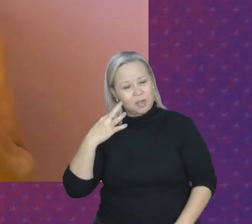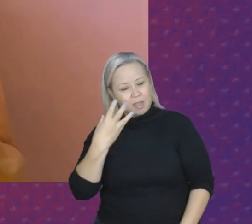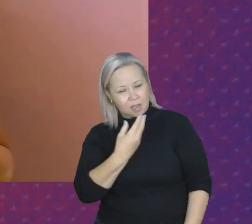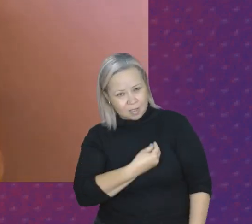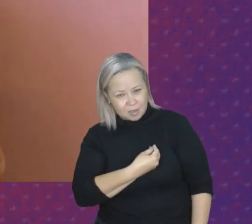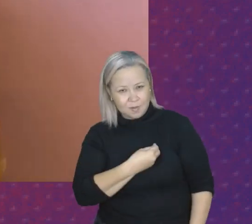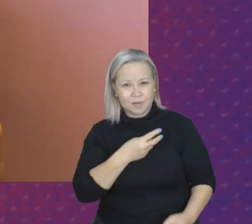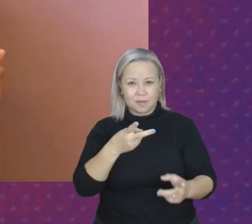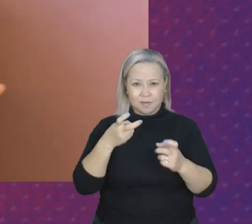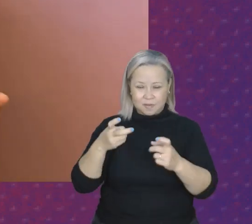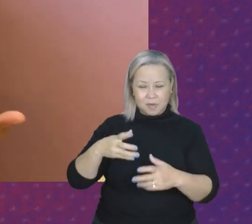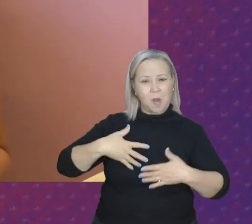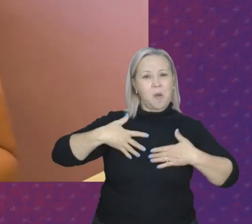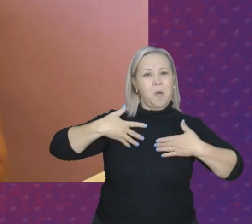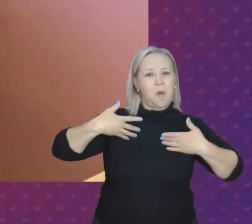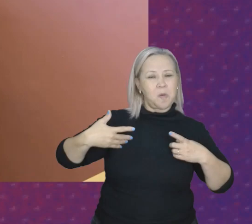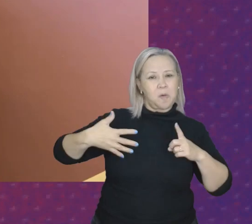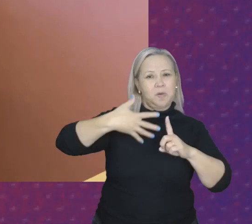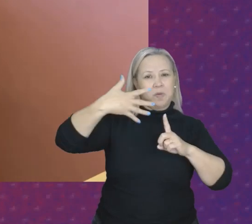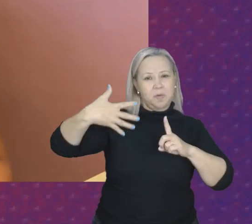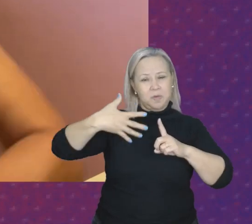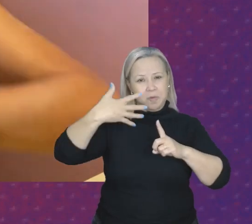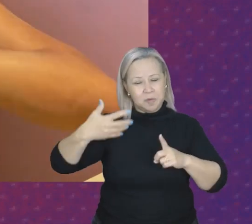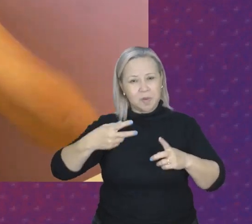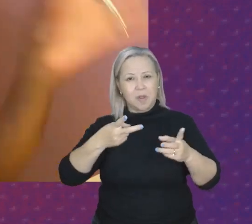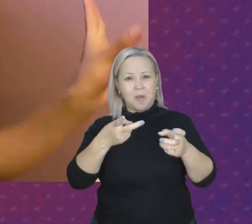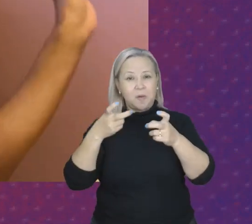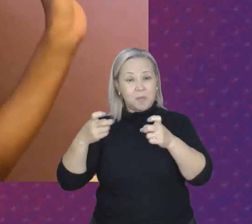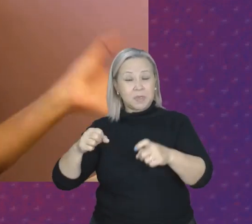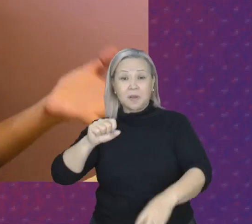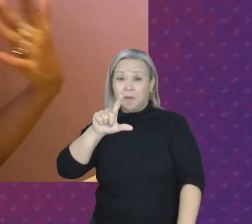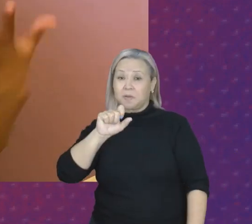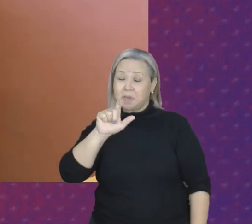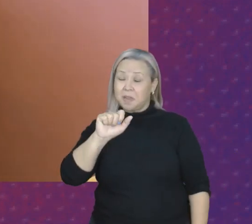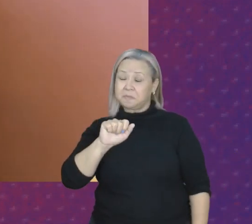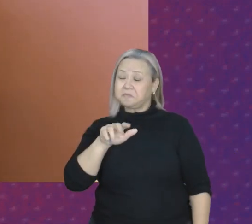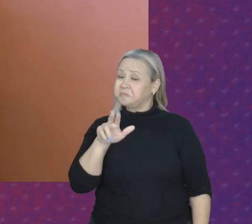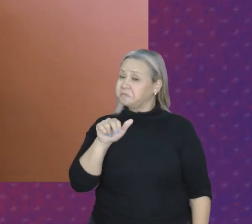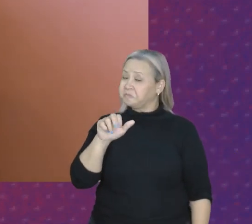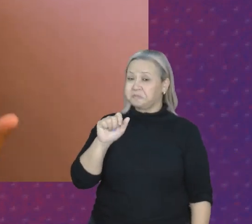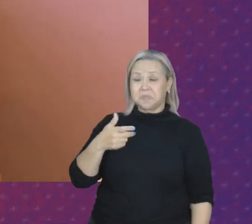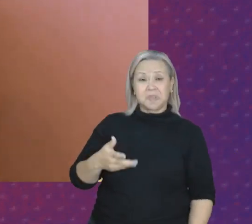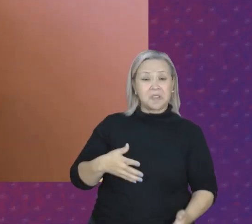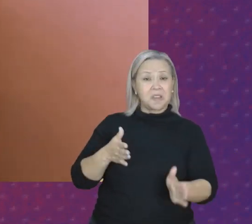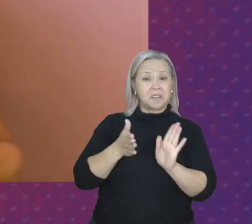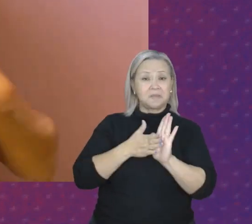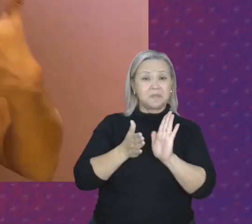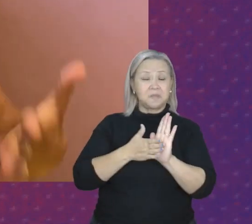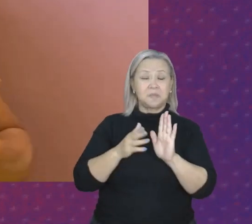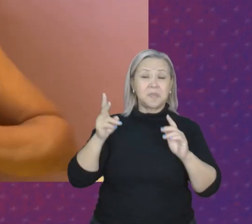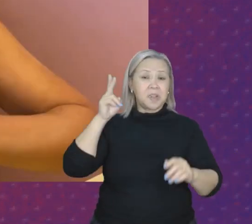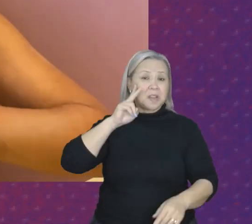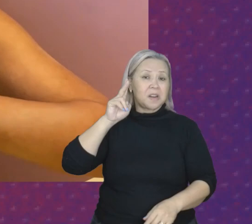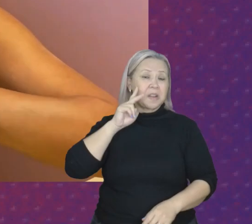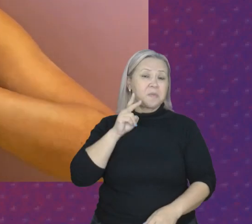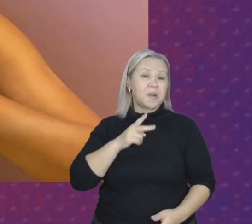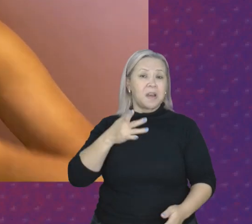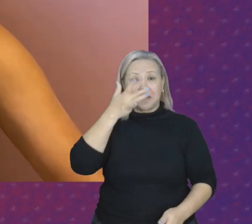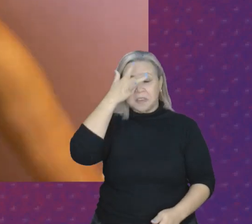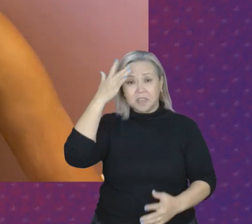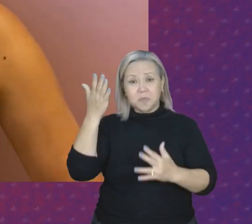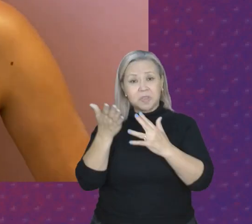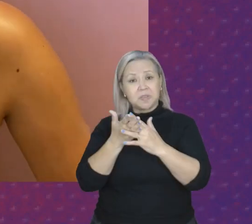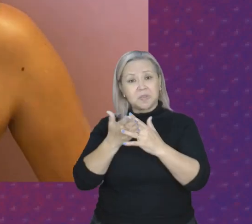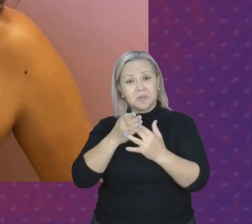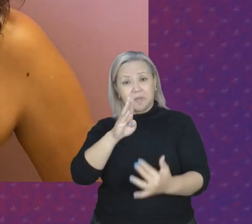temos o Dia do Orgulho LGBT, o Dia da Visibilidade Lésbica, mas nunca ninguém tinha proposto e tinha lembrado, tinha colocado o